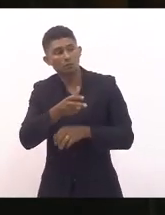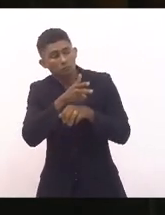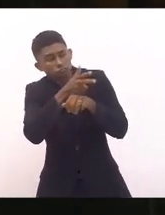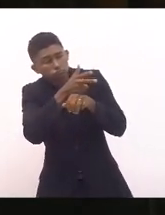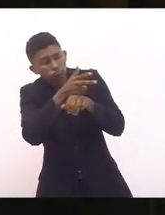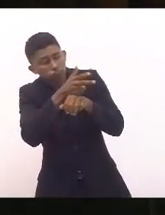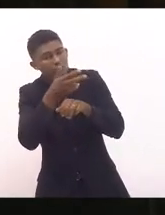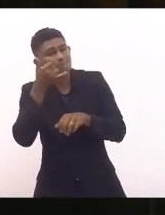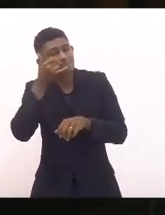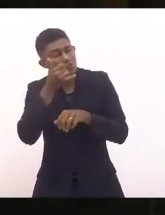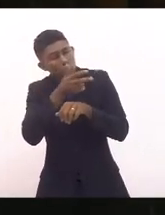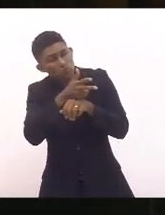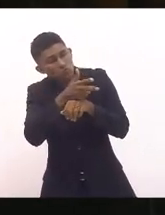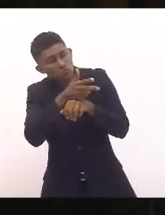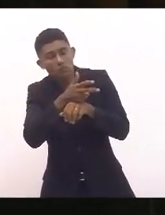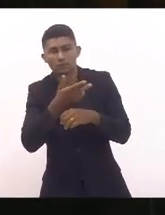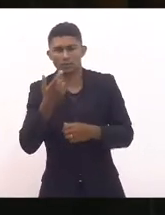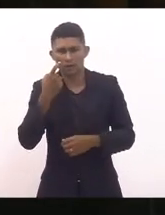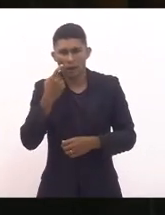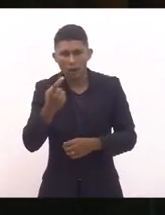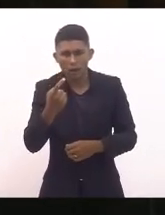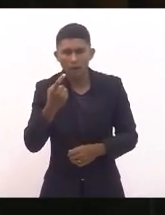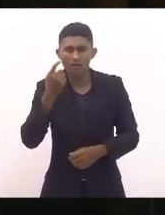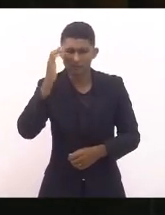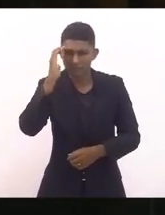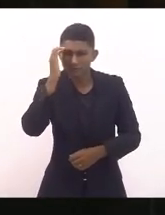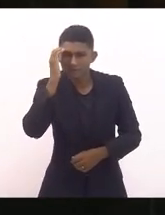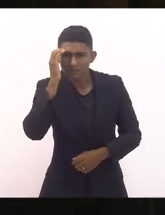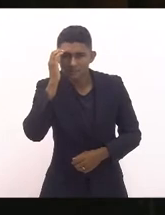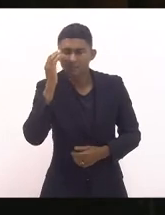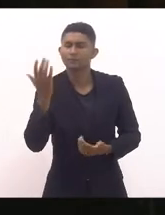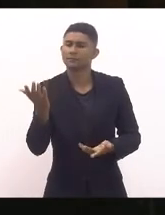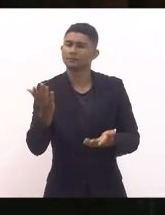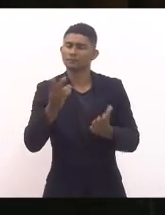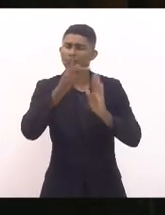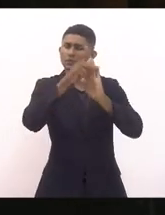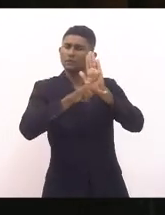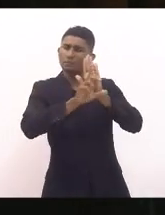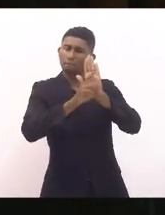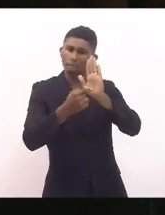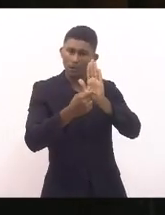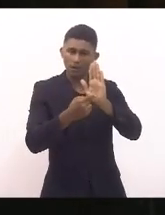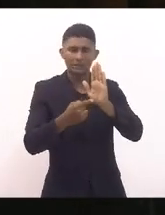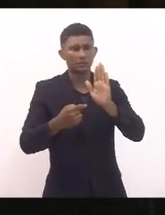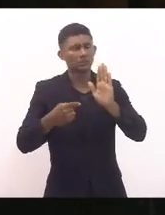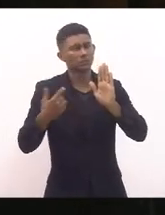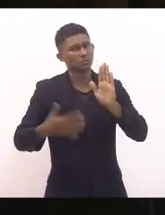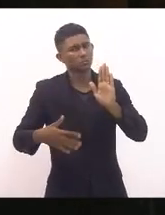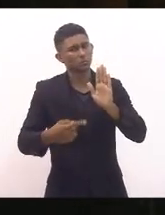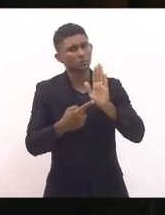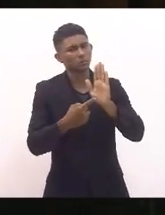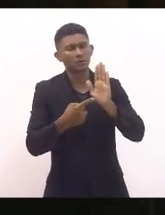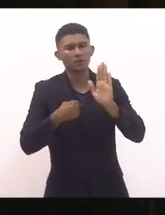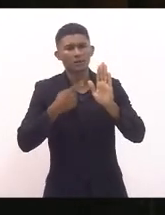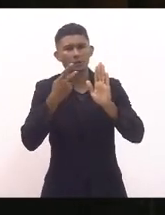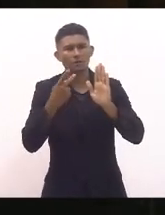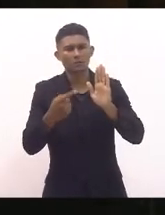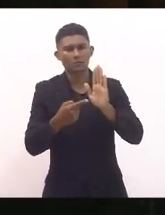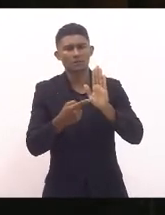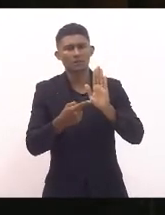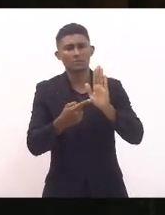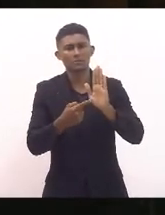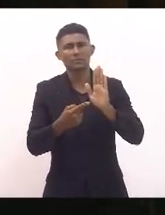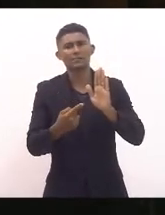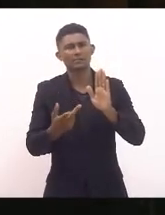Então, vocês entendem a gravidade de um projeto de lei como este, que eu digo que é um cavalo de